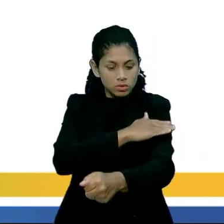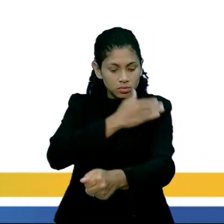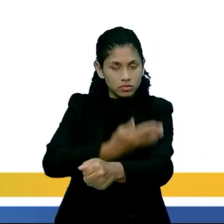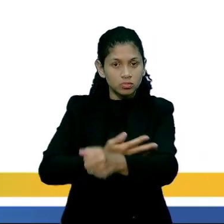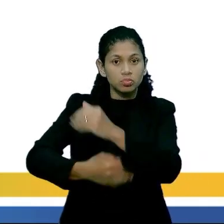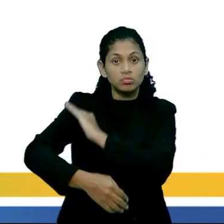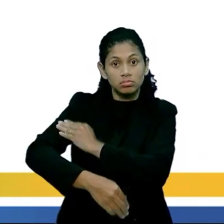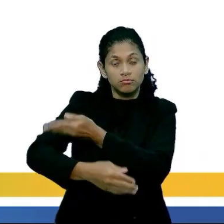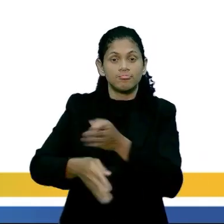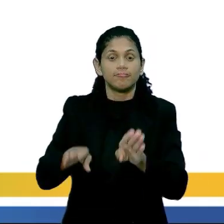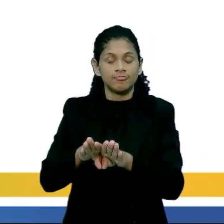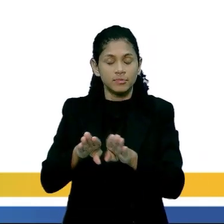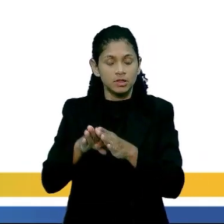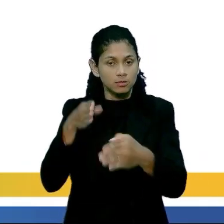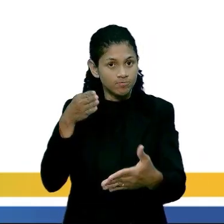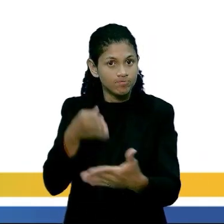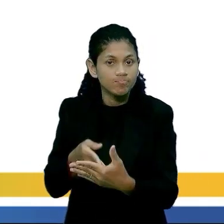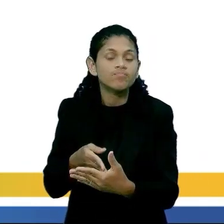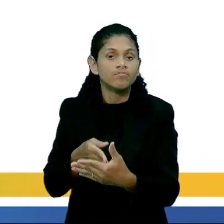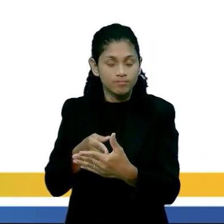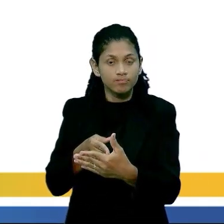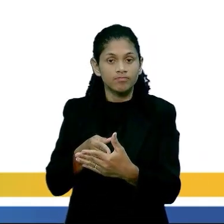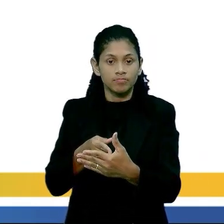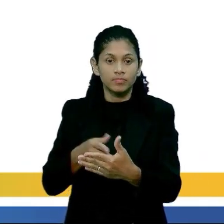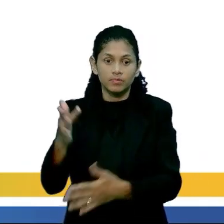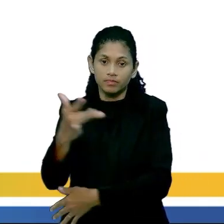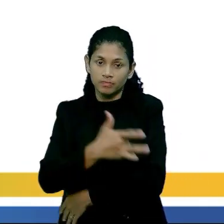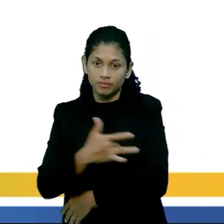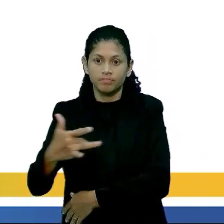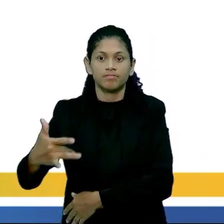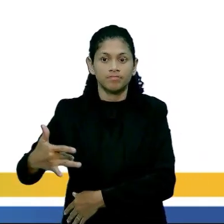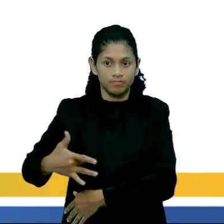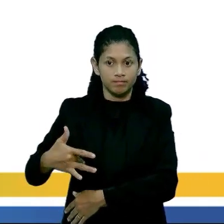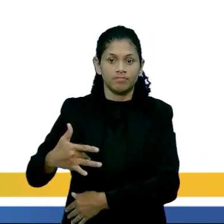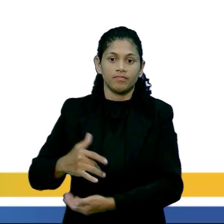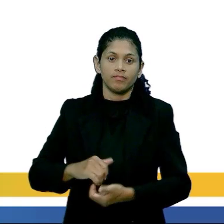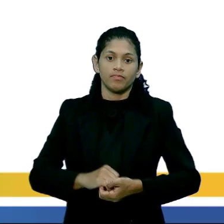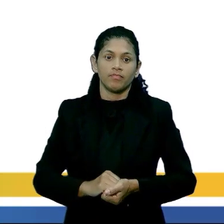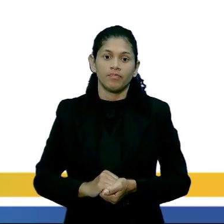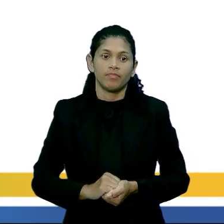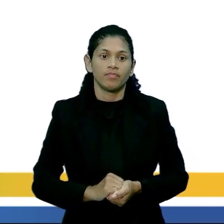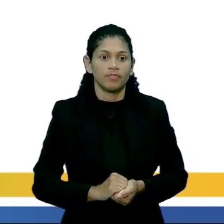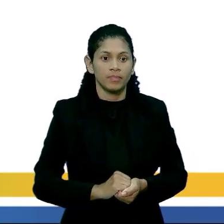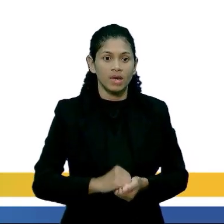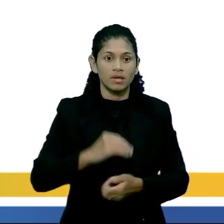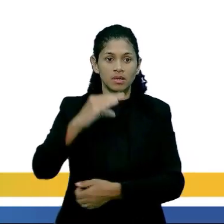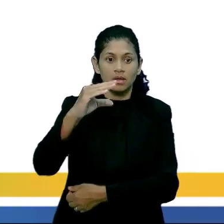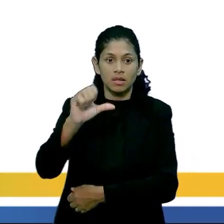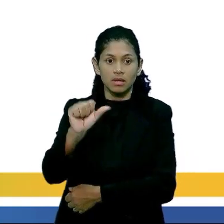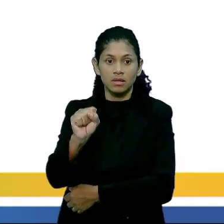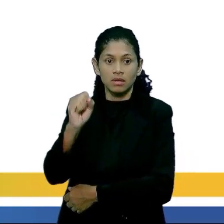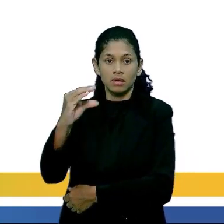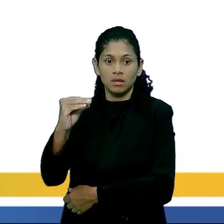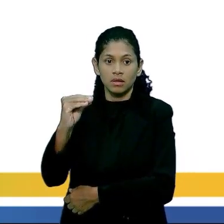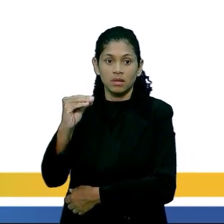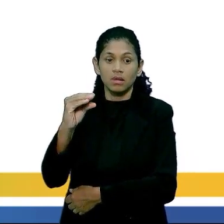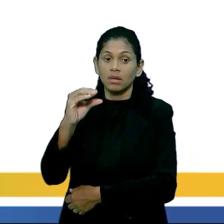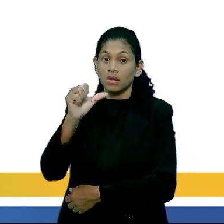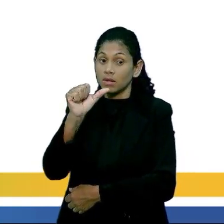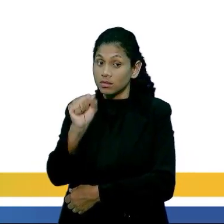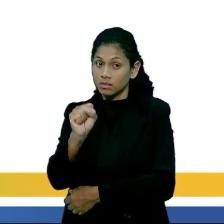tem impacto significante na saúde. A sarcopneia é inerente ao envelhecimento, mas seu quadro